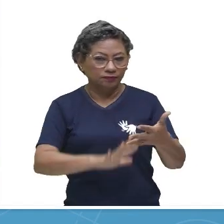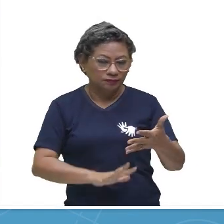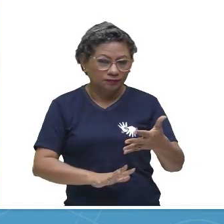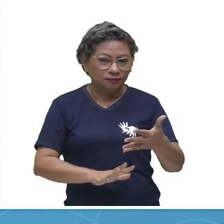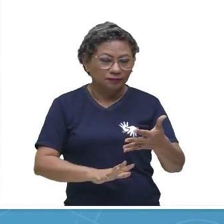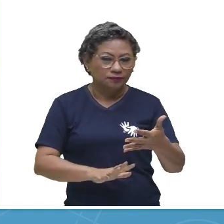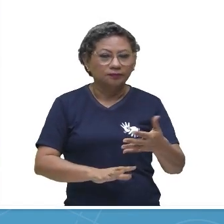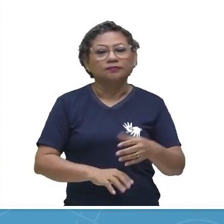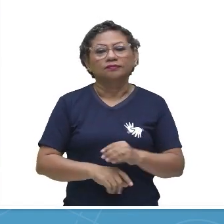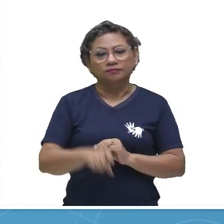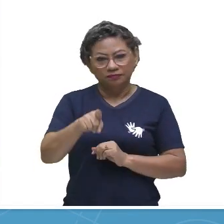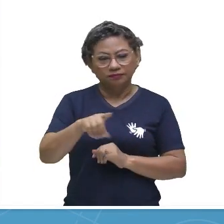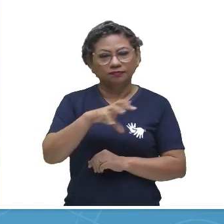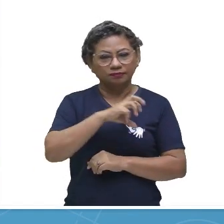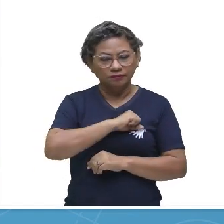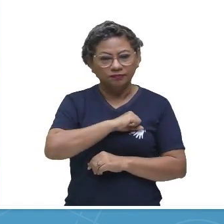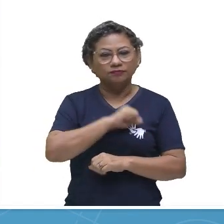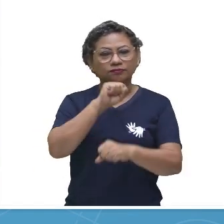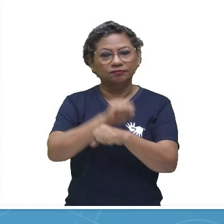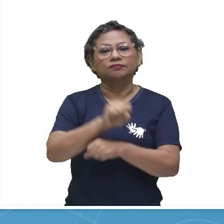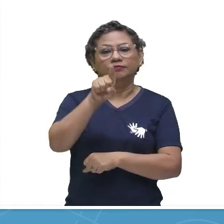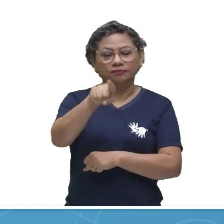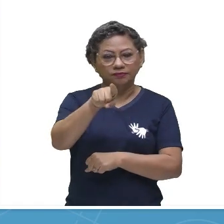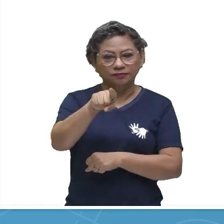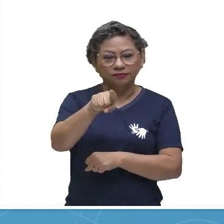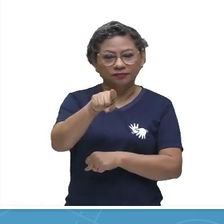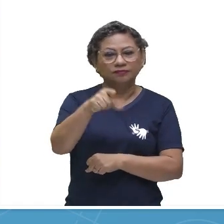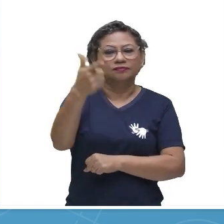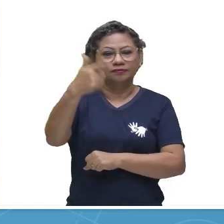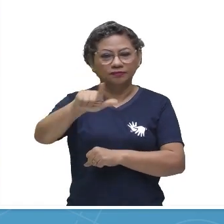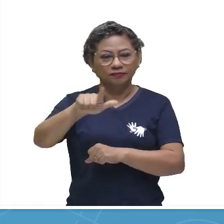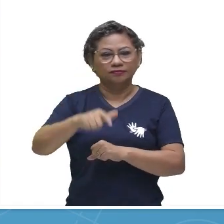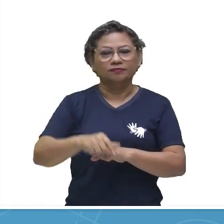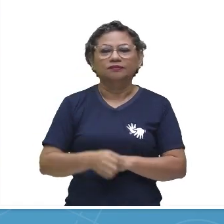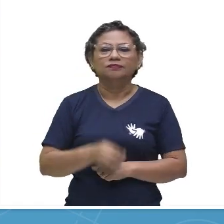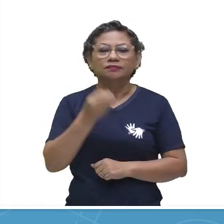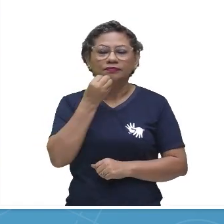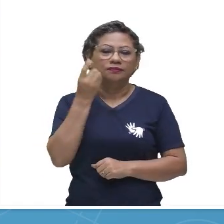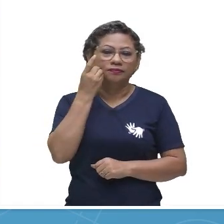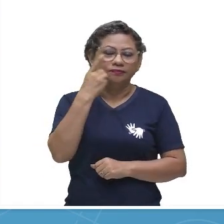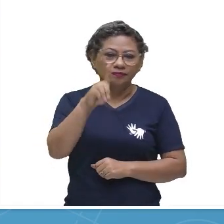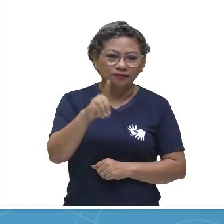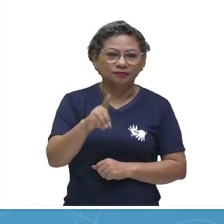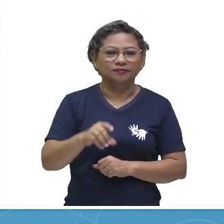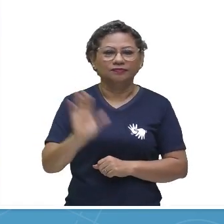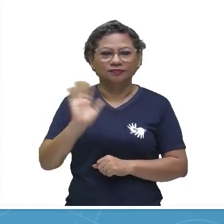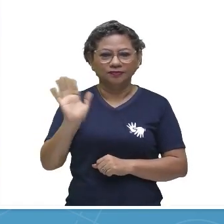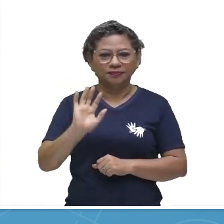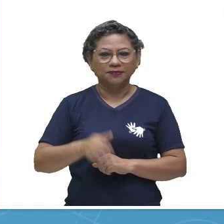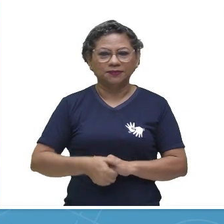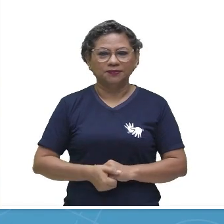tenham gostado, né? E espero vocês na próxima oportunidade. Então, um bom dia, um bom almoço e até lá.